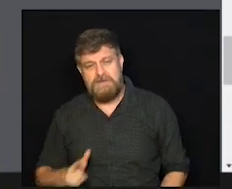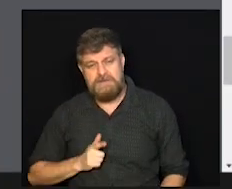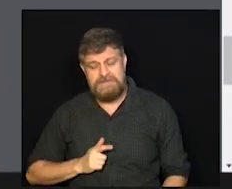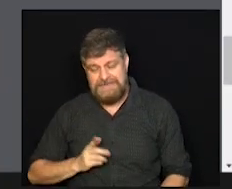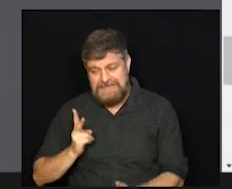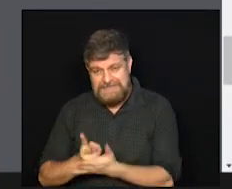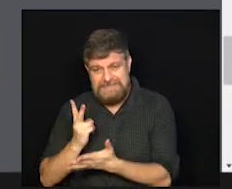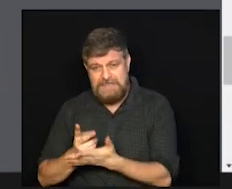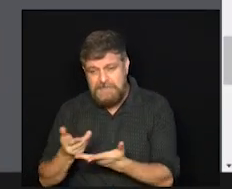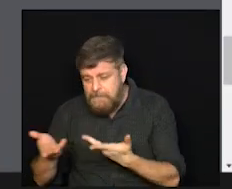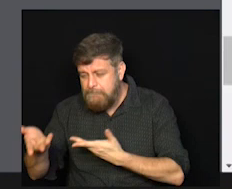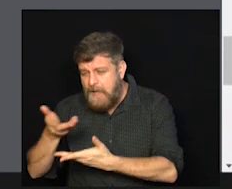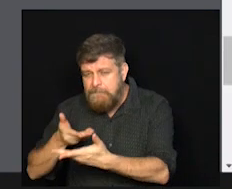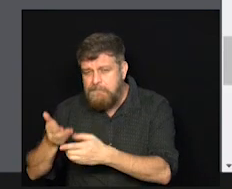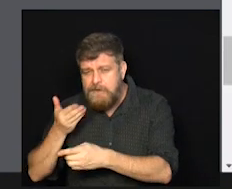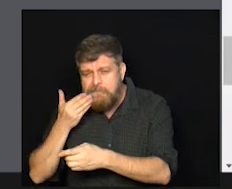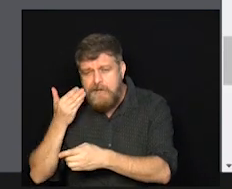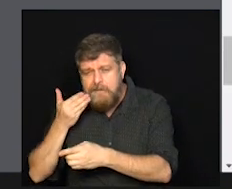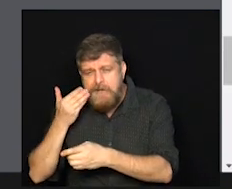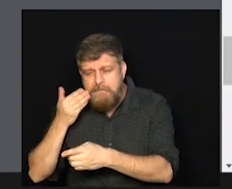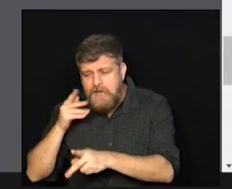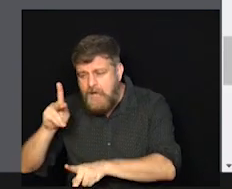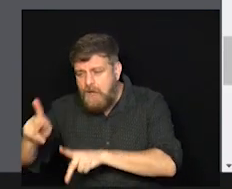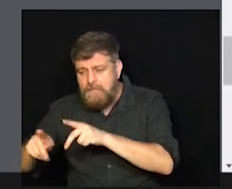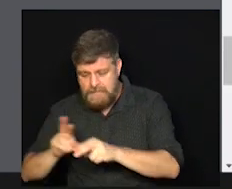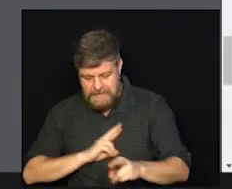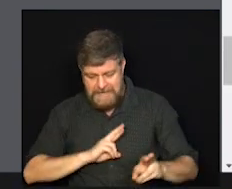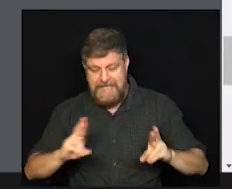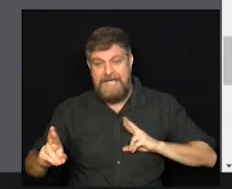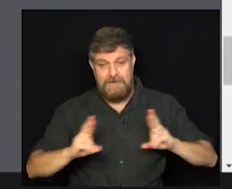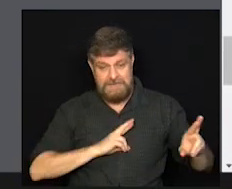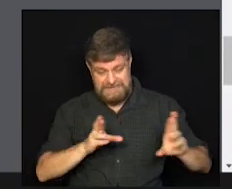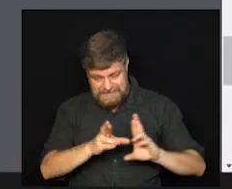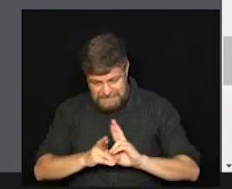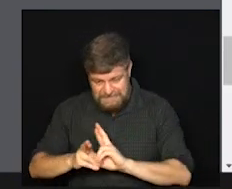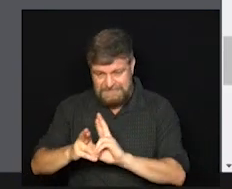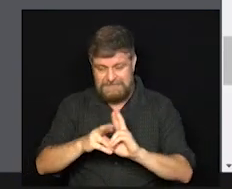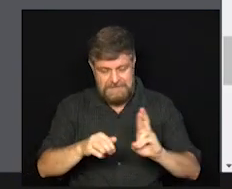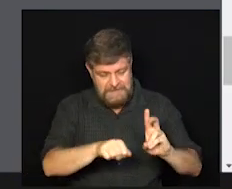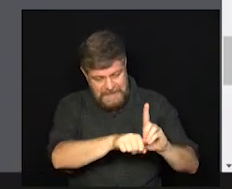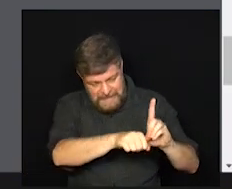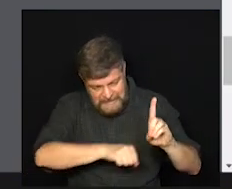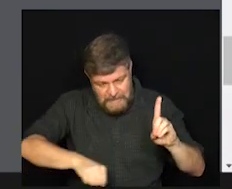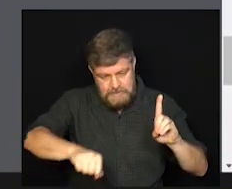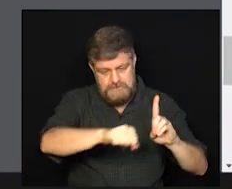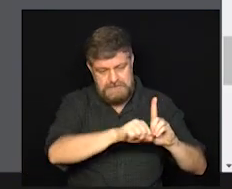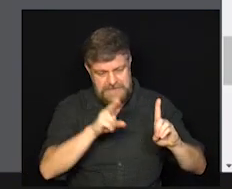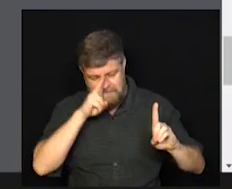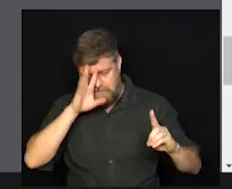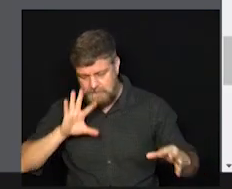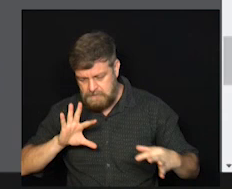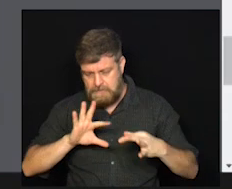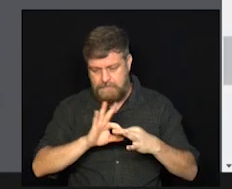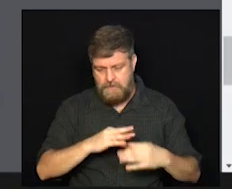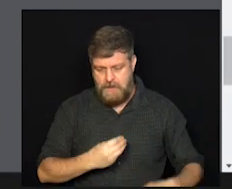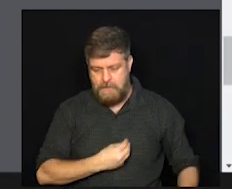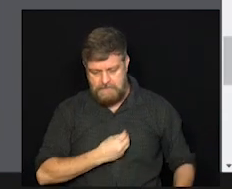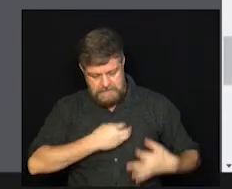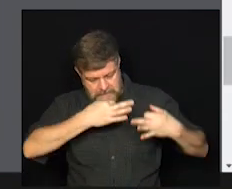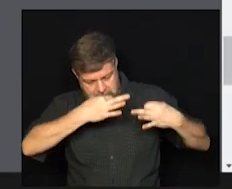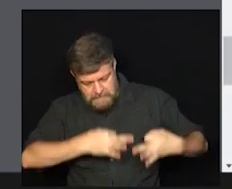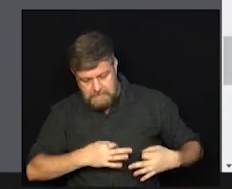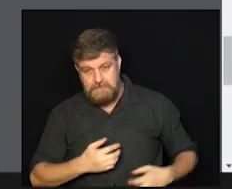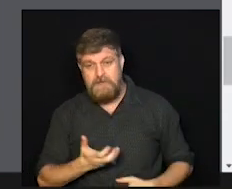escuta, diálogo, tomando forças ecumênicas, sociais, políticas para a vida digna e plenitude. Eu gostaria